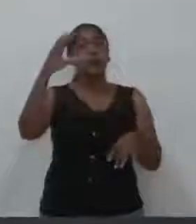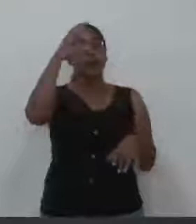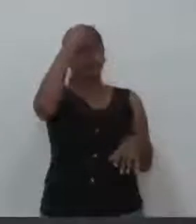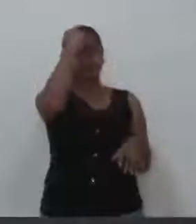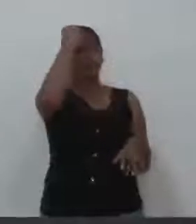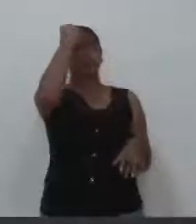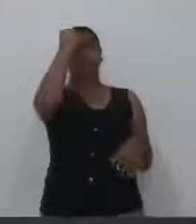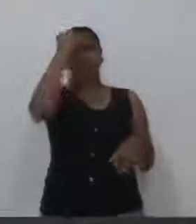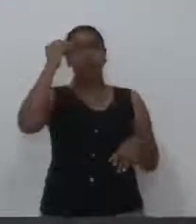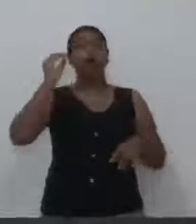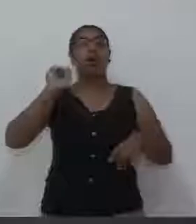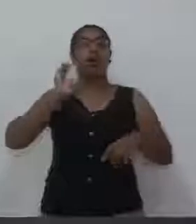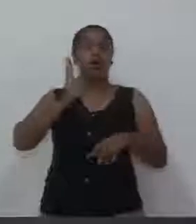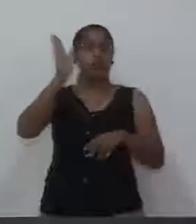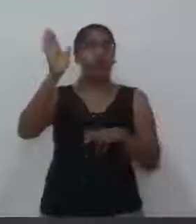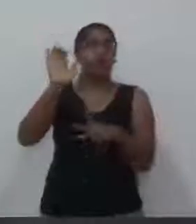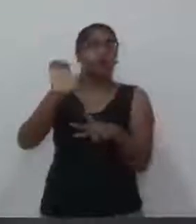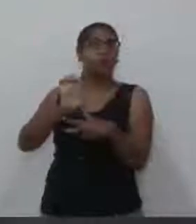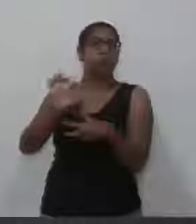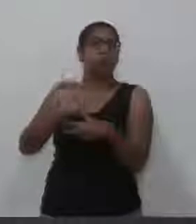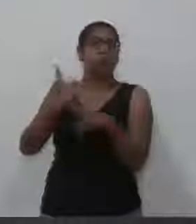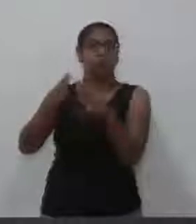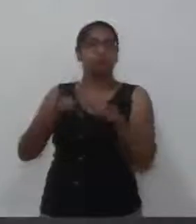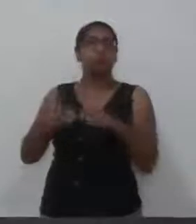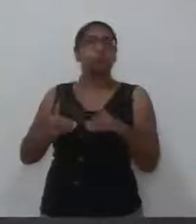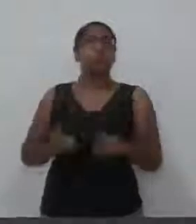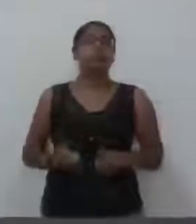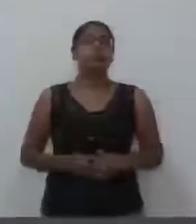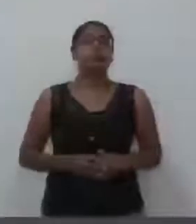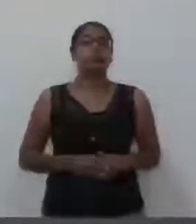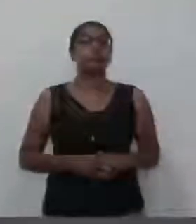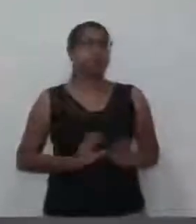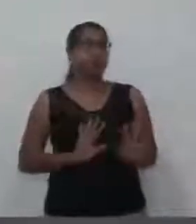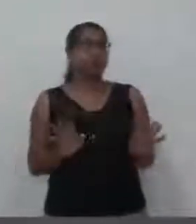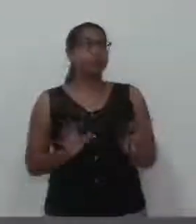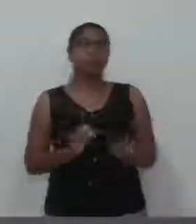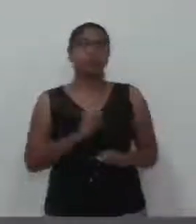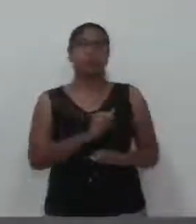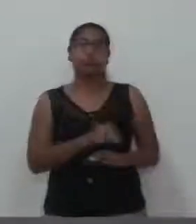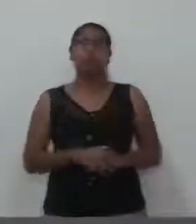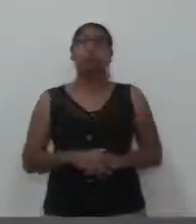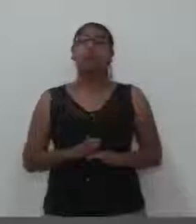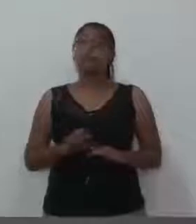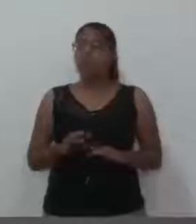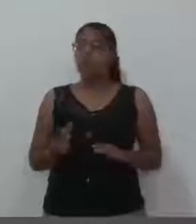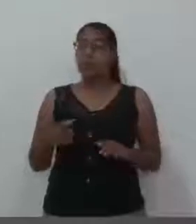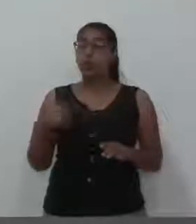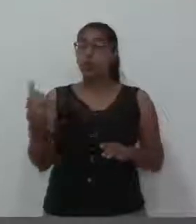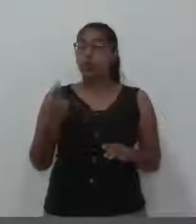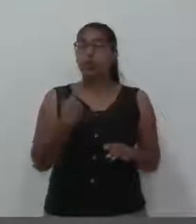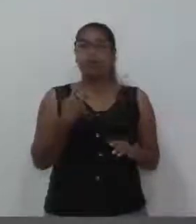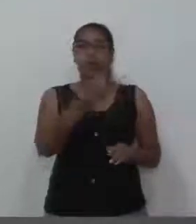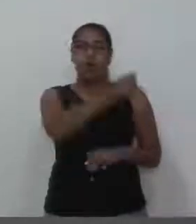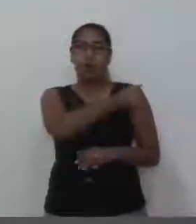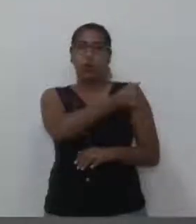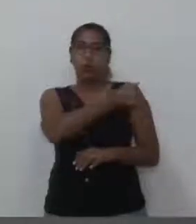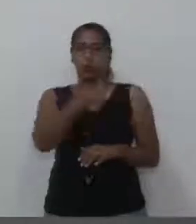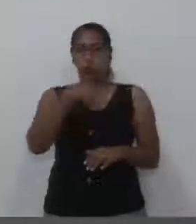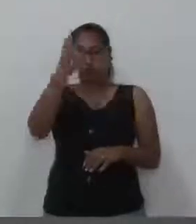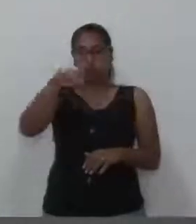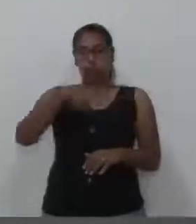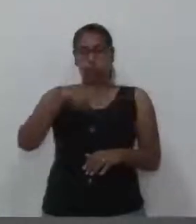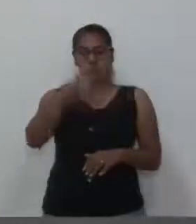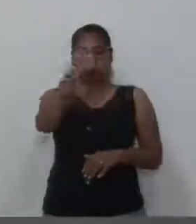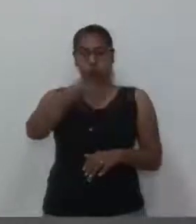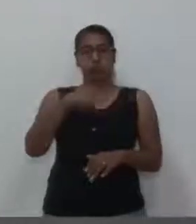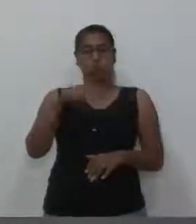do Executivo a esse respeito também. Obrigado pela parte. Sempre tenho feito umas pesquisas com os alunos, não é? Eu dou aula também, e